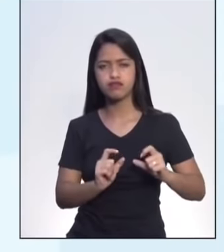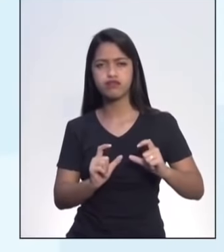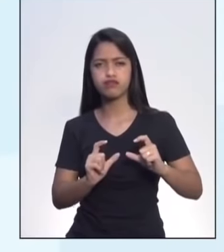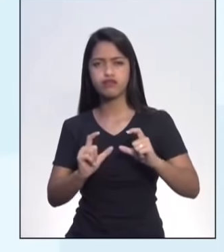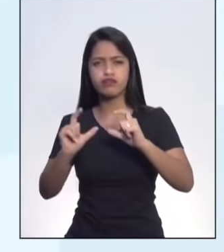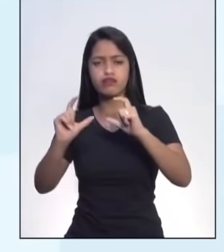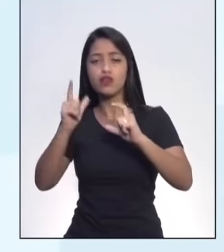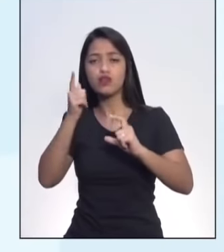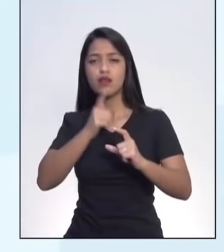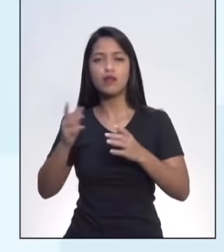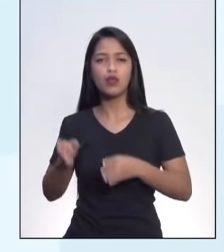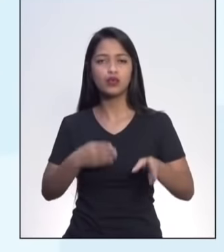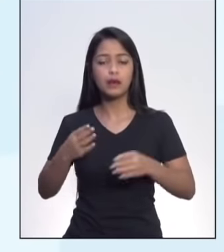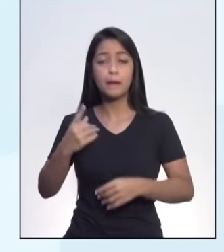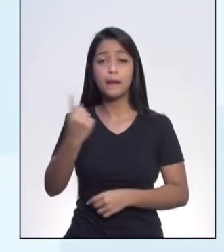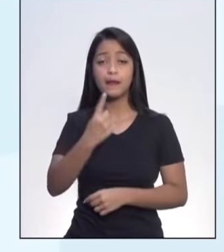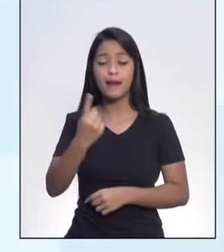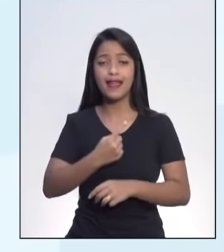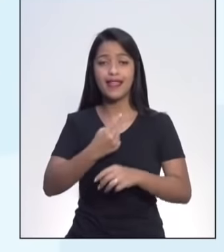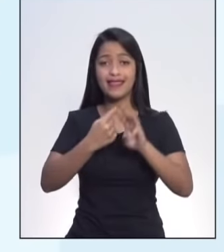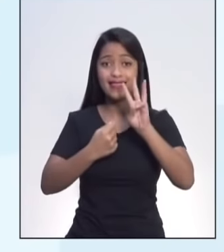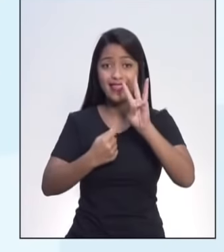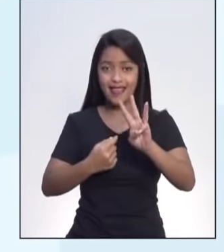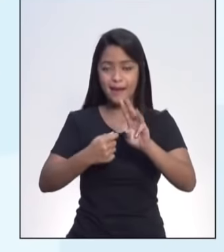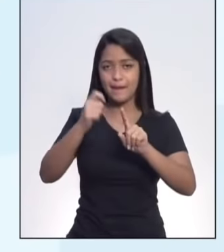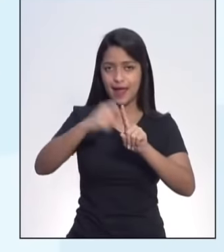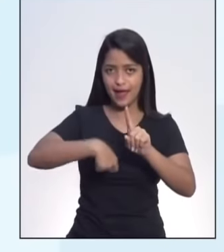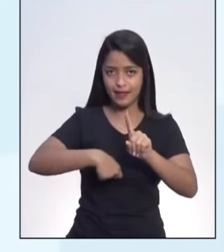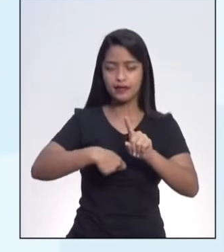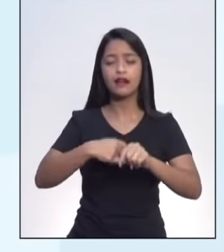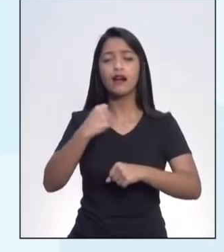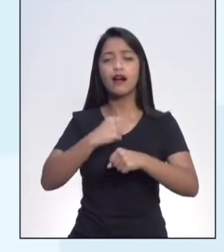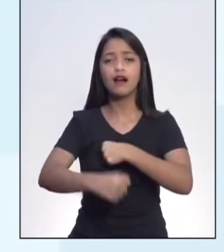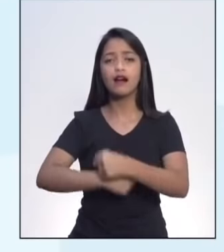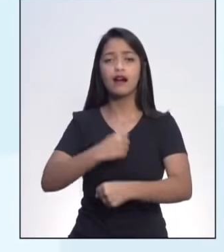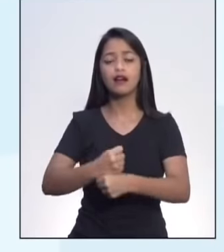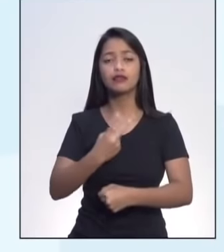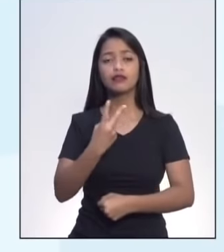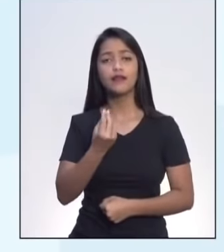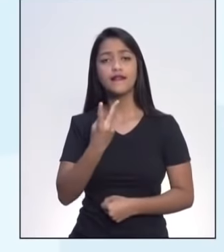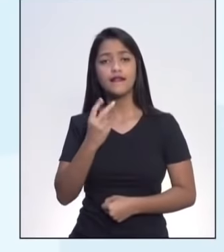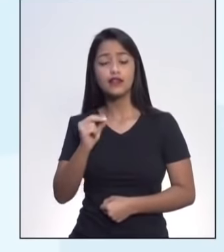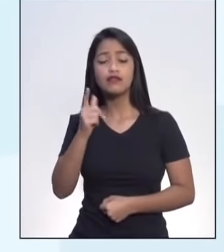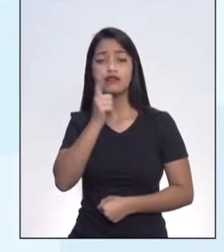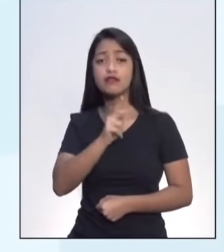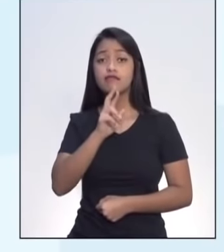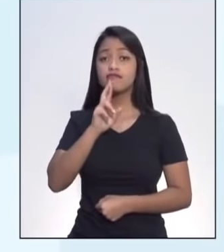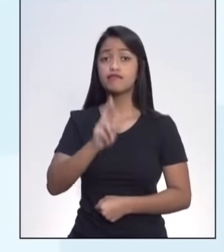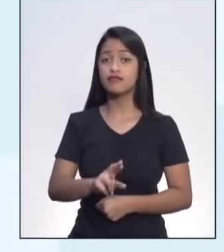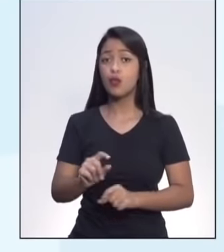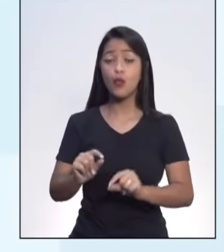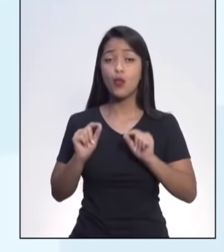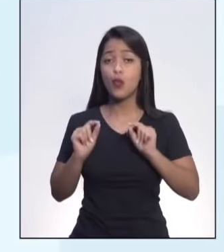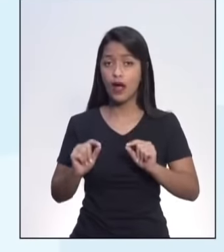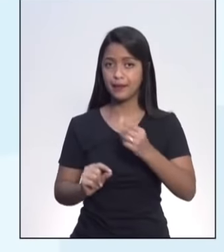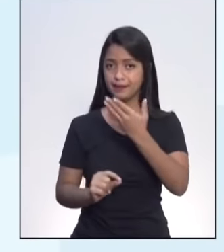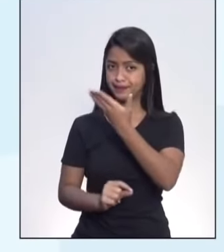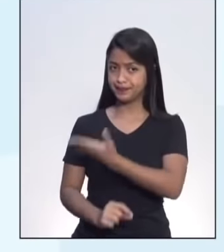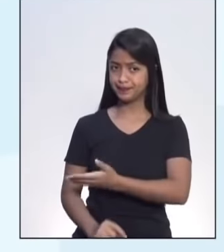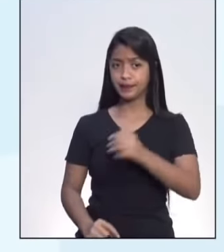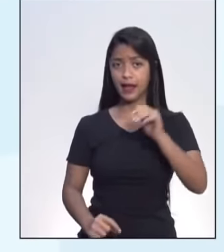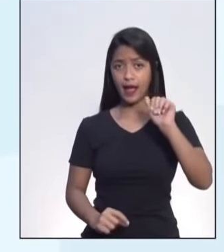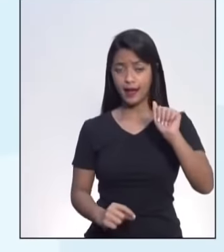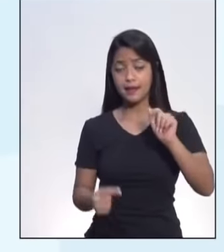do primeiro trimestre de 2020, podemos afirmar que, na letra A, metade da produção